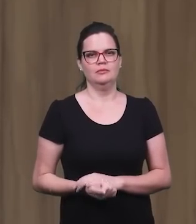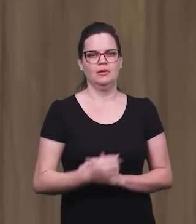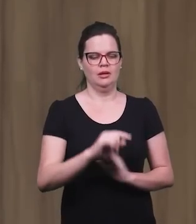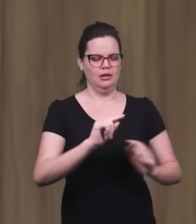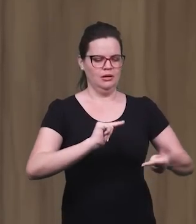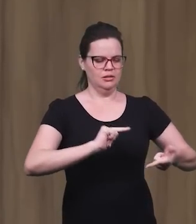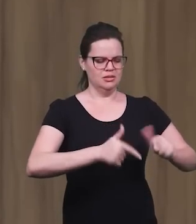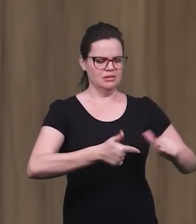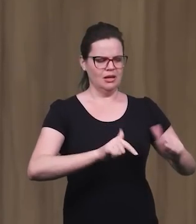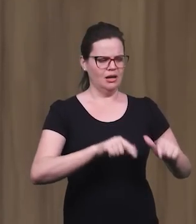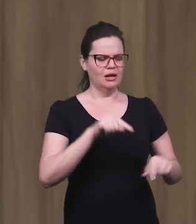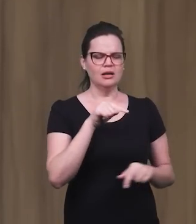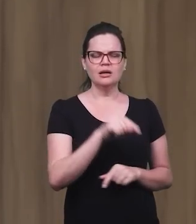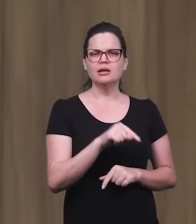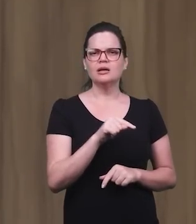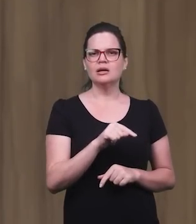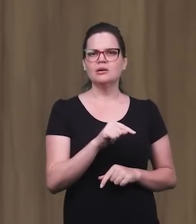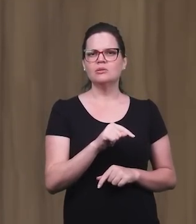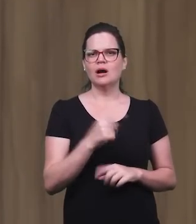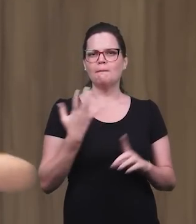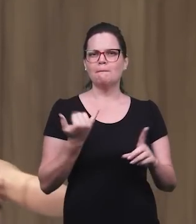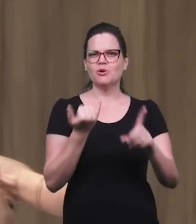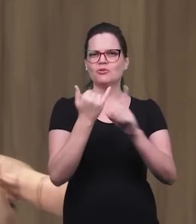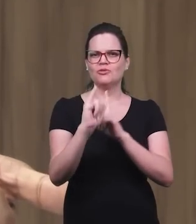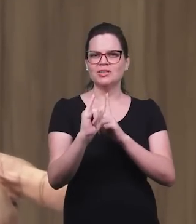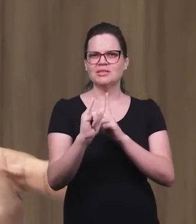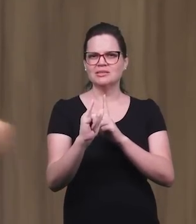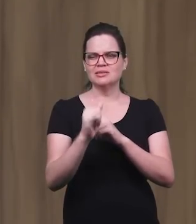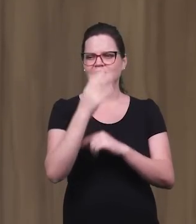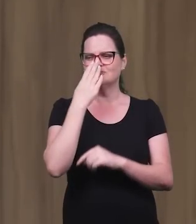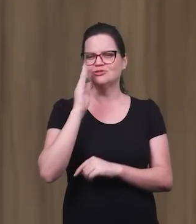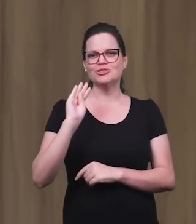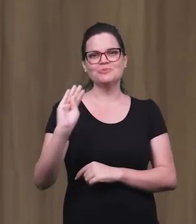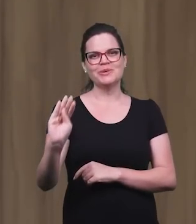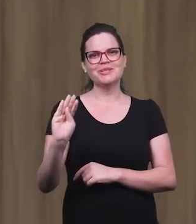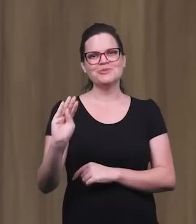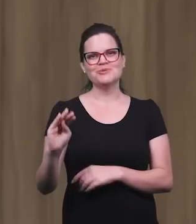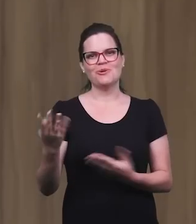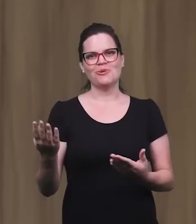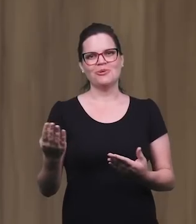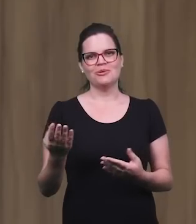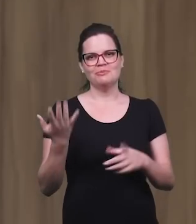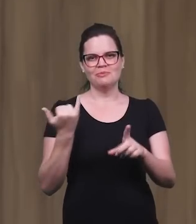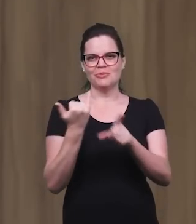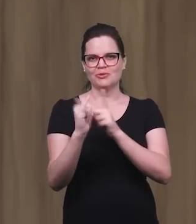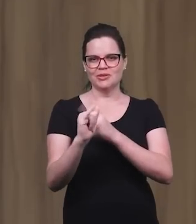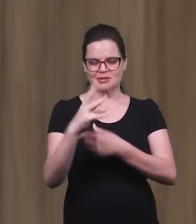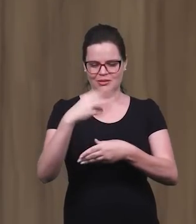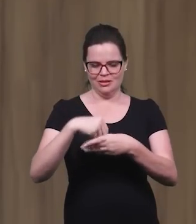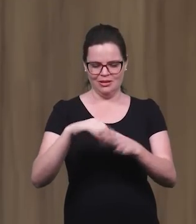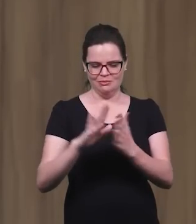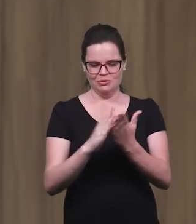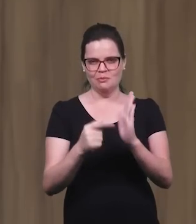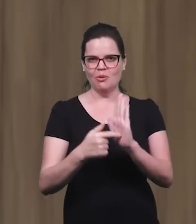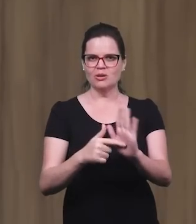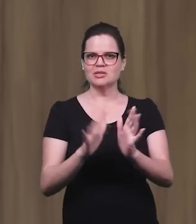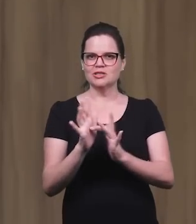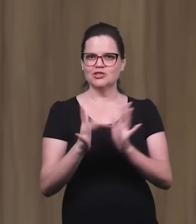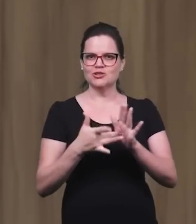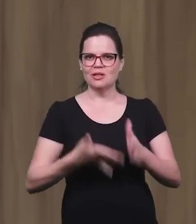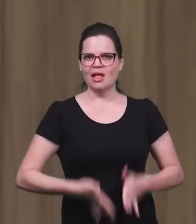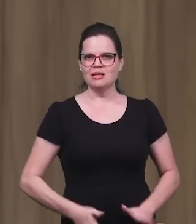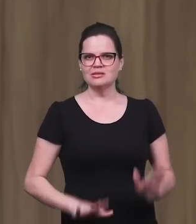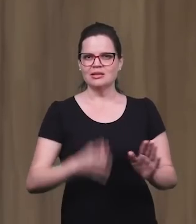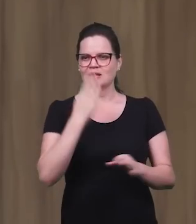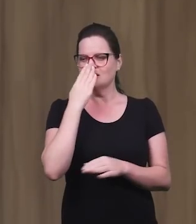desprezou, assim, as profecias que estão na própria Bíblia israelita sobre Jesus, como que ele ia nascer. Porque,